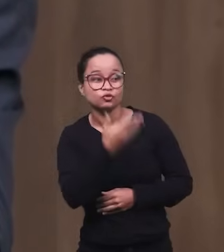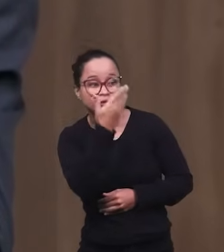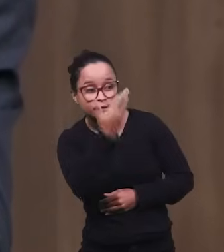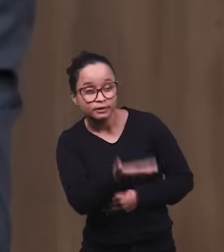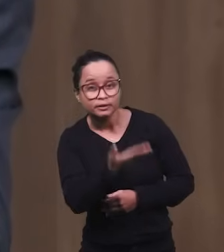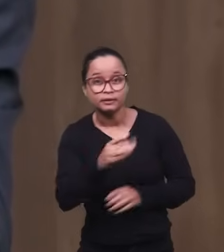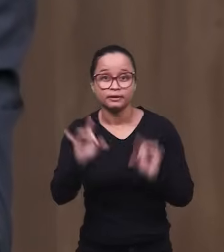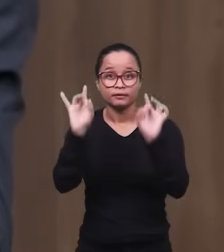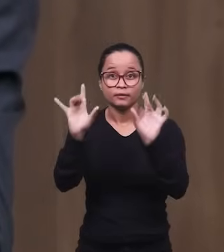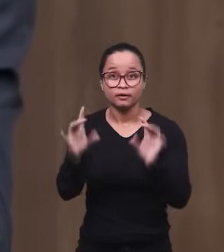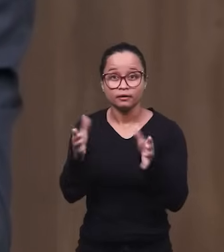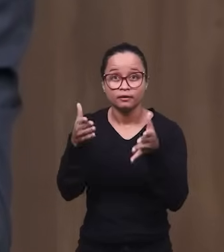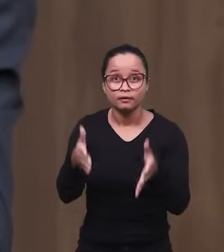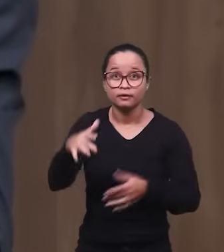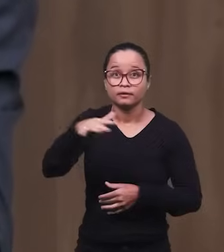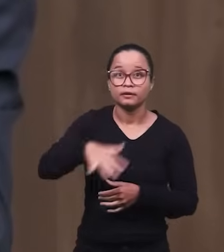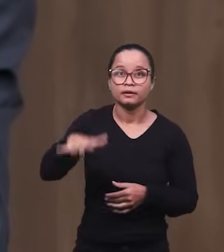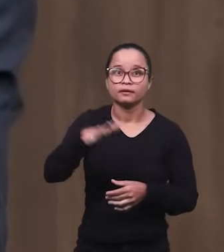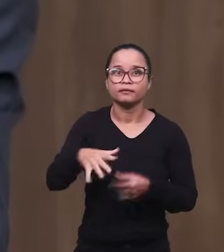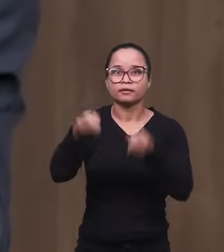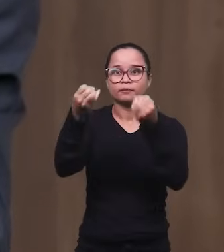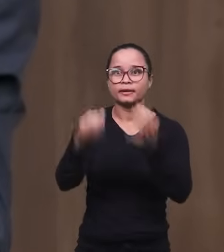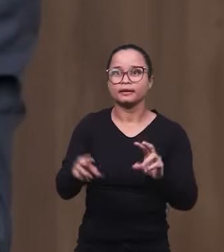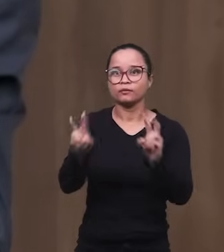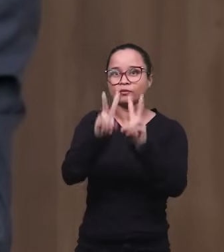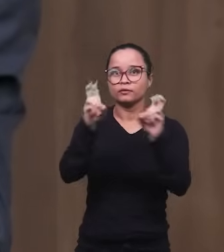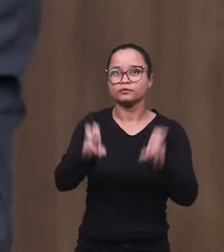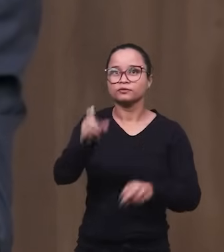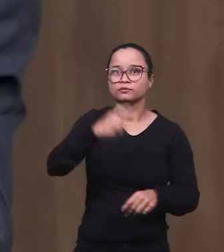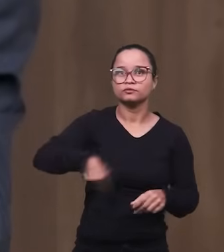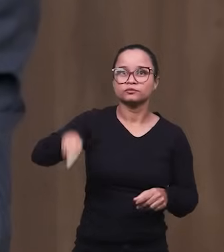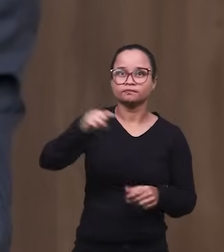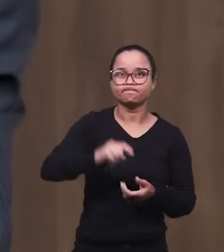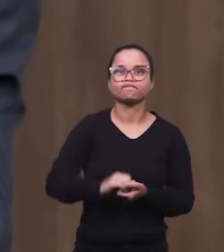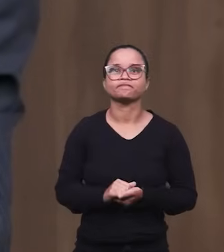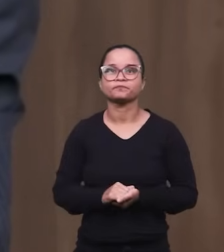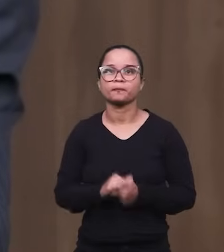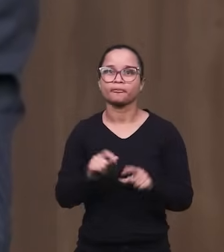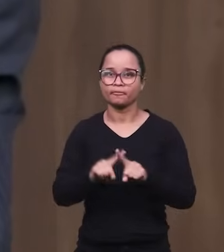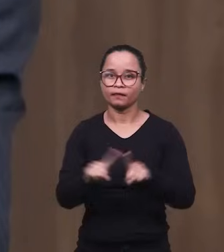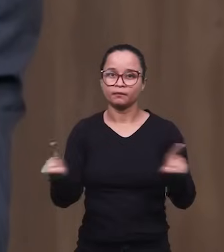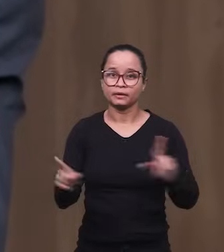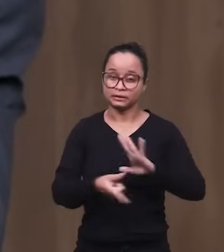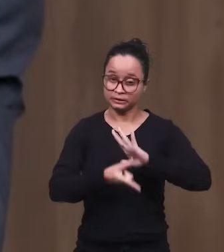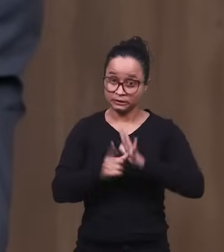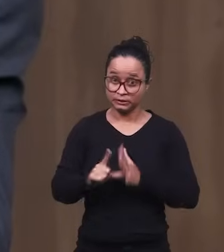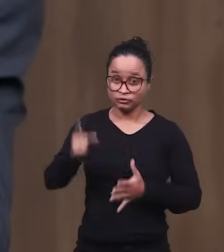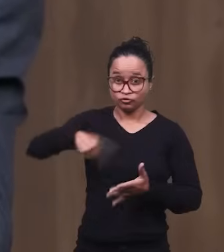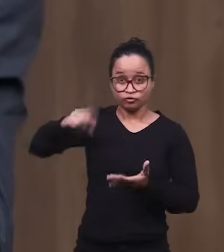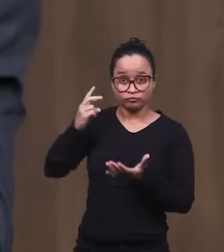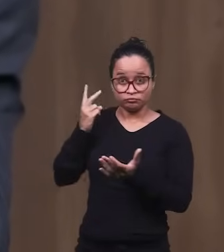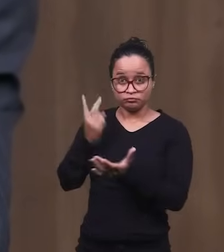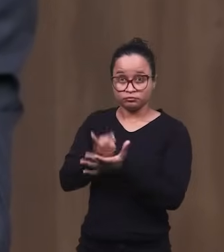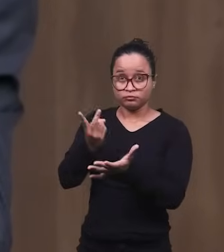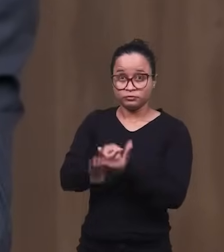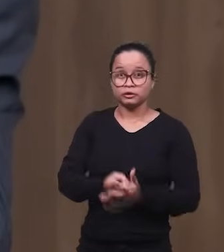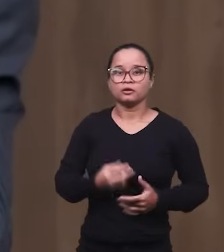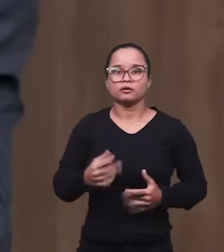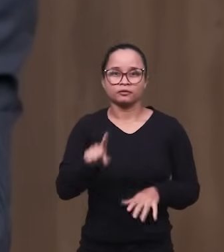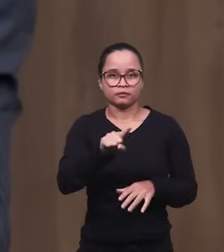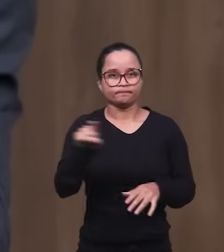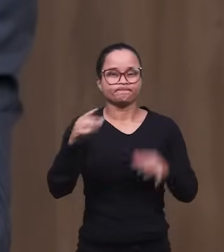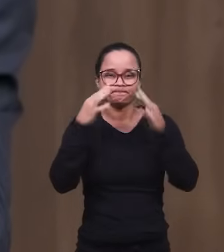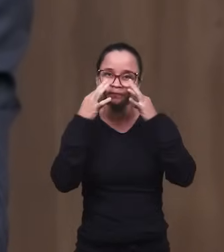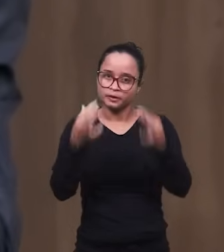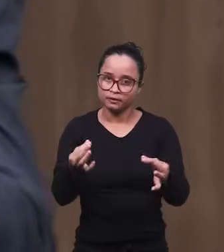ele está aqui, né, um especialista para poder tratar esse assunto conosco. Mas, antes da gente dar prosseguimento aqui, eu quero chamar